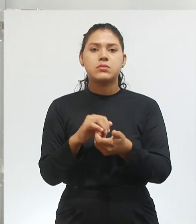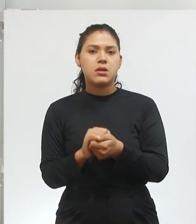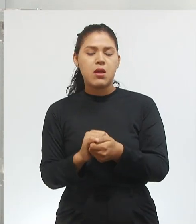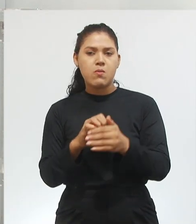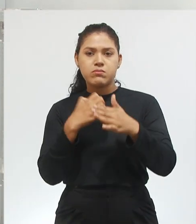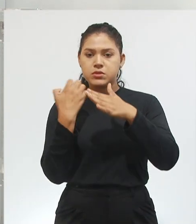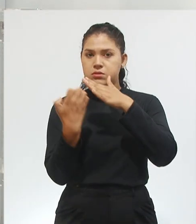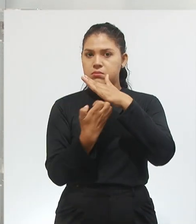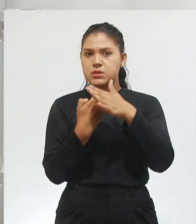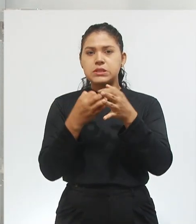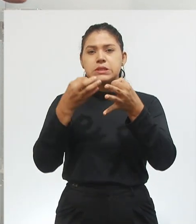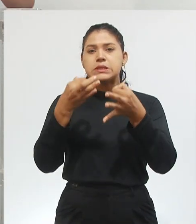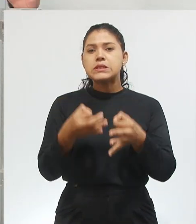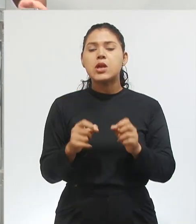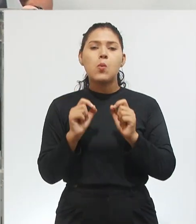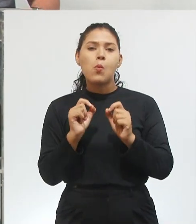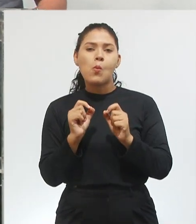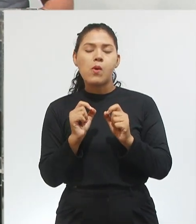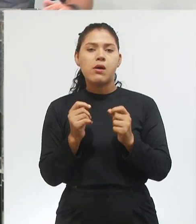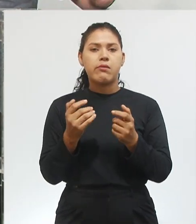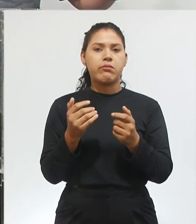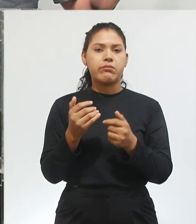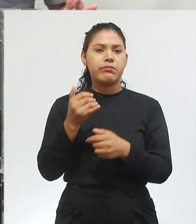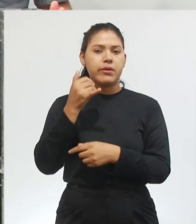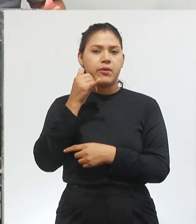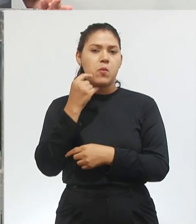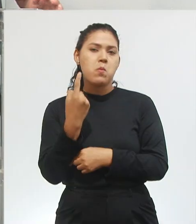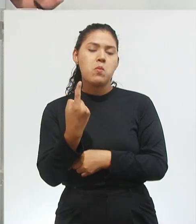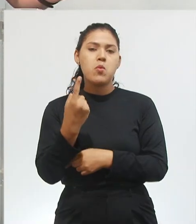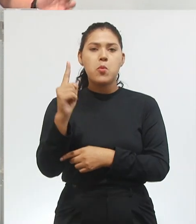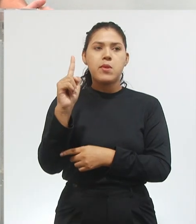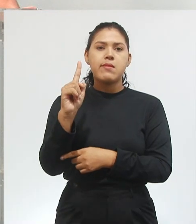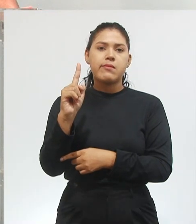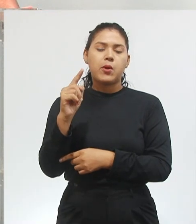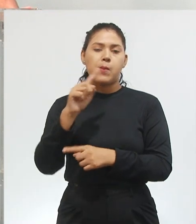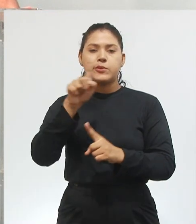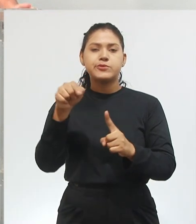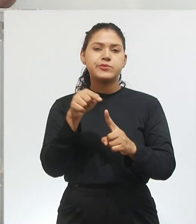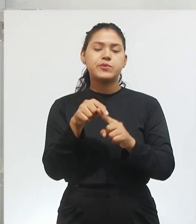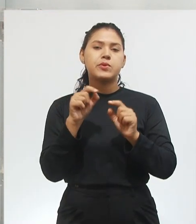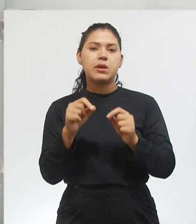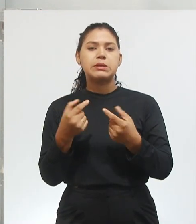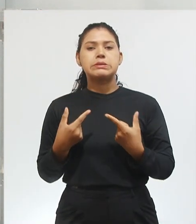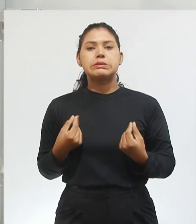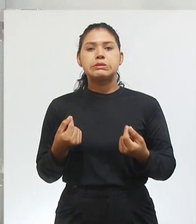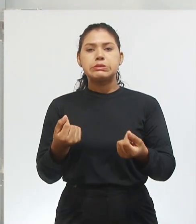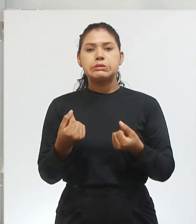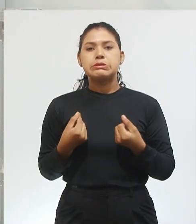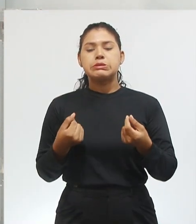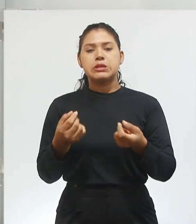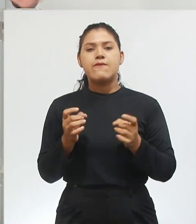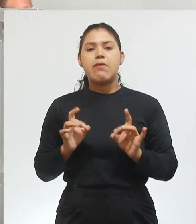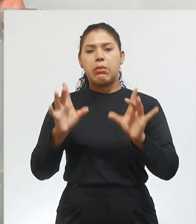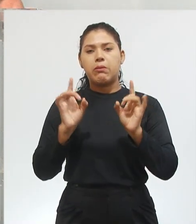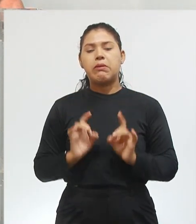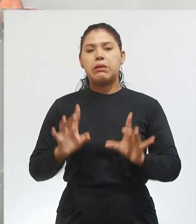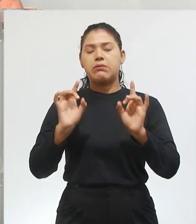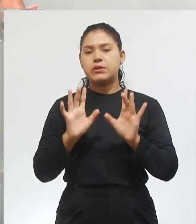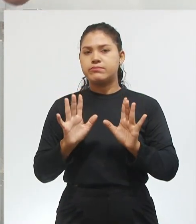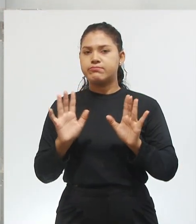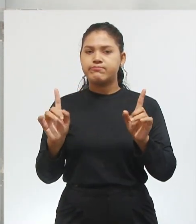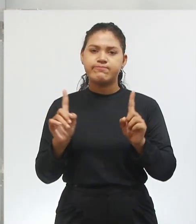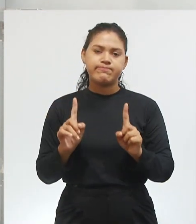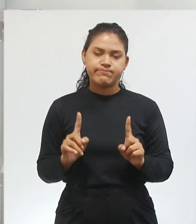organização que não tá ali no mercado com a única e exclusiva finalidade de explorar explorar explorar as matérias